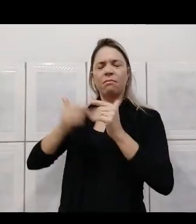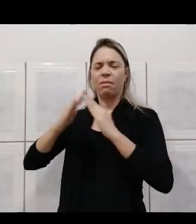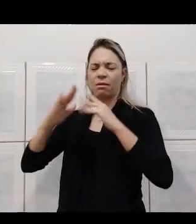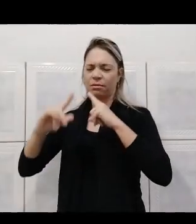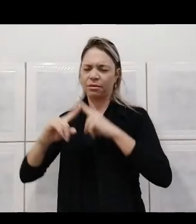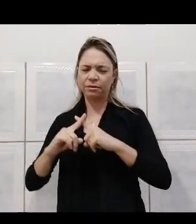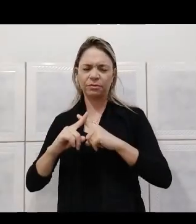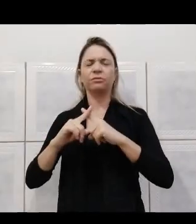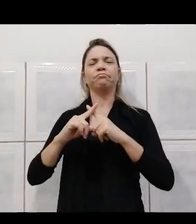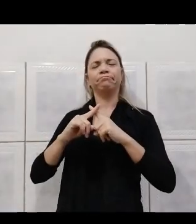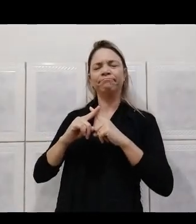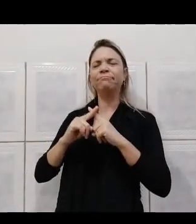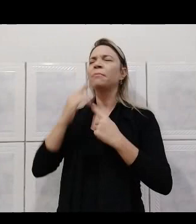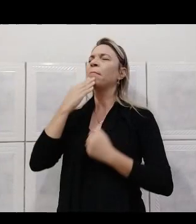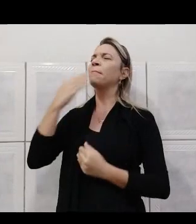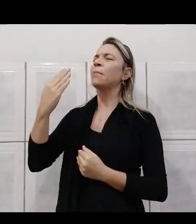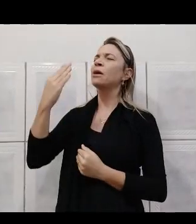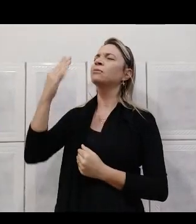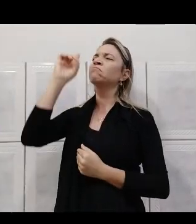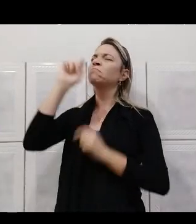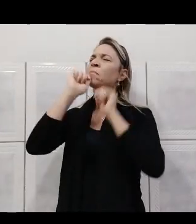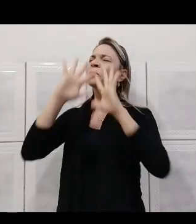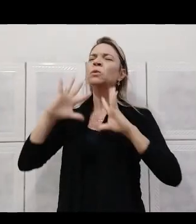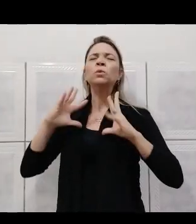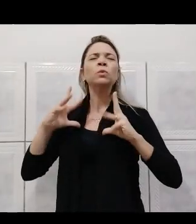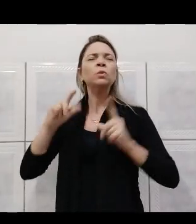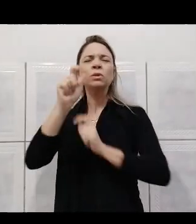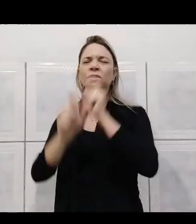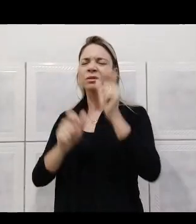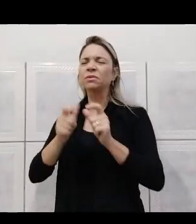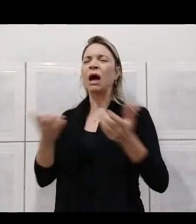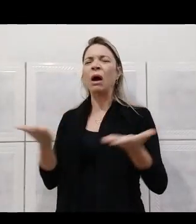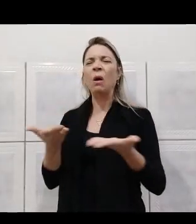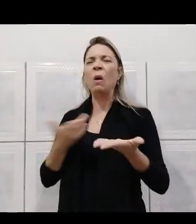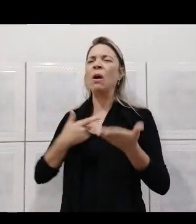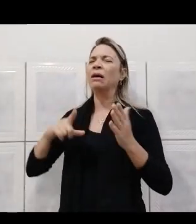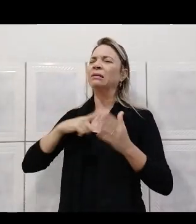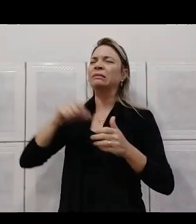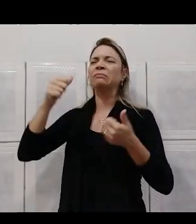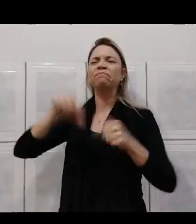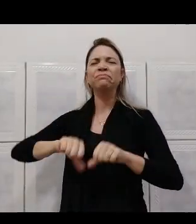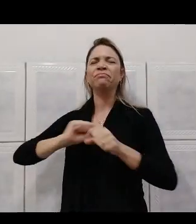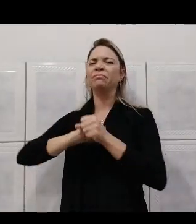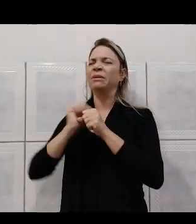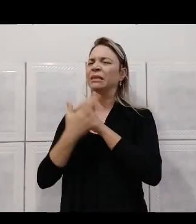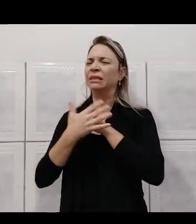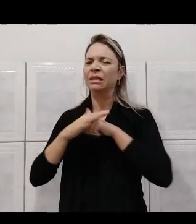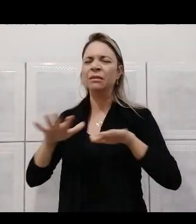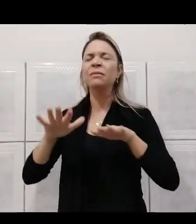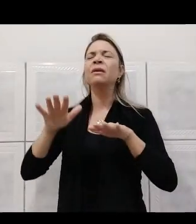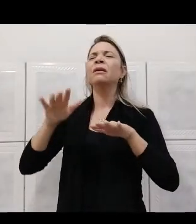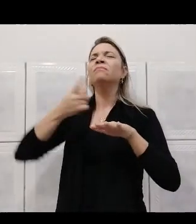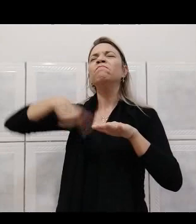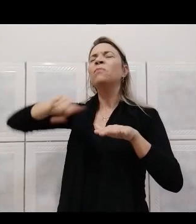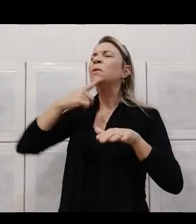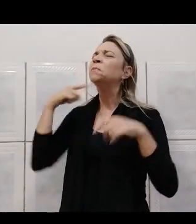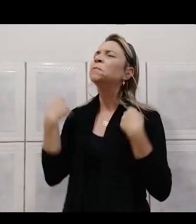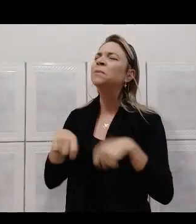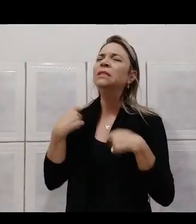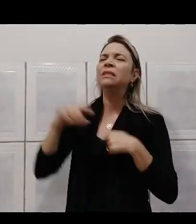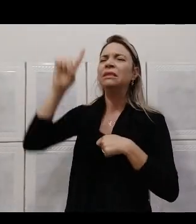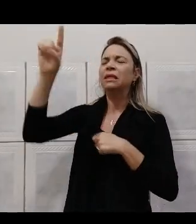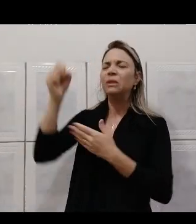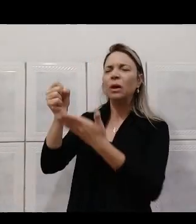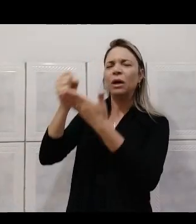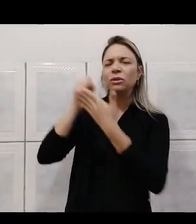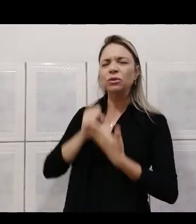que abençoa todo mundo. Em meio dessa crise, dessa pandemia, Senhor, estamos necessitando muito da tua ajuda. Em nome